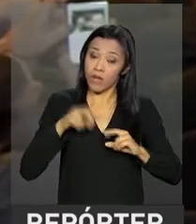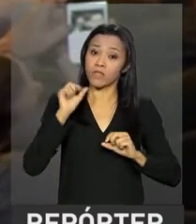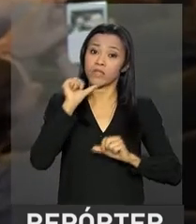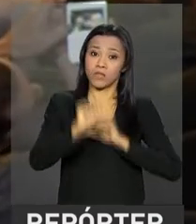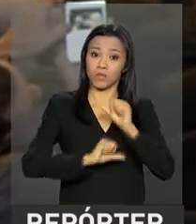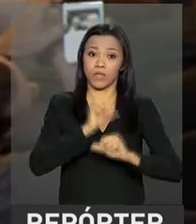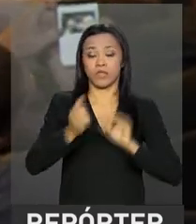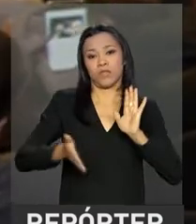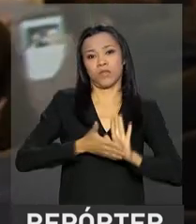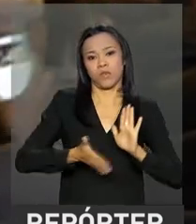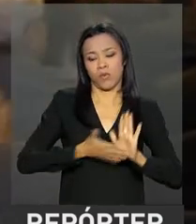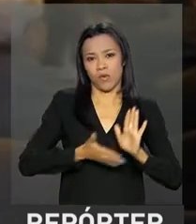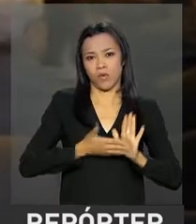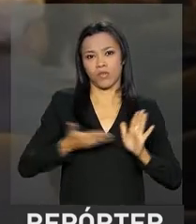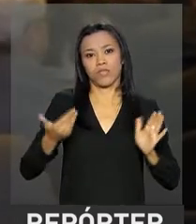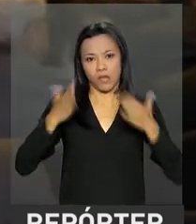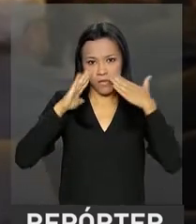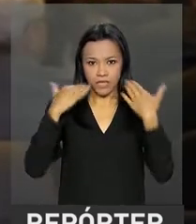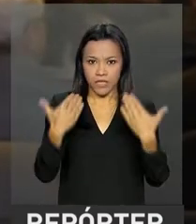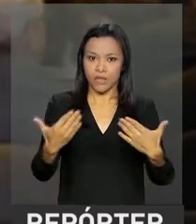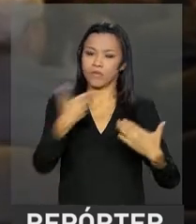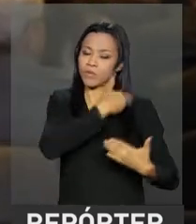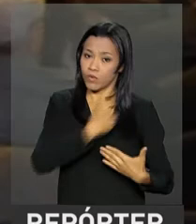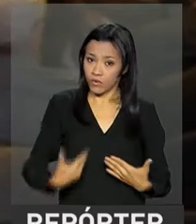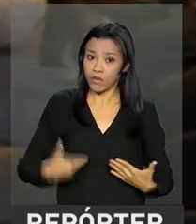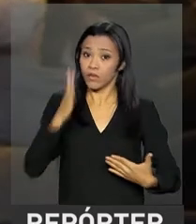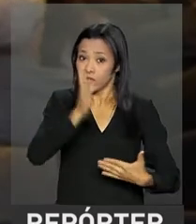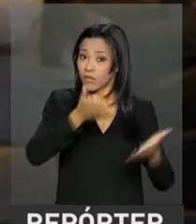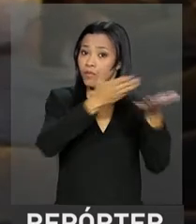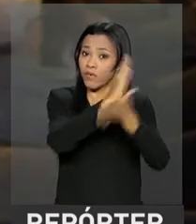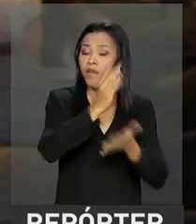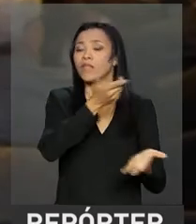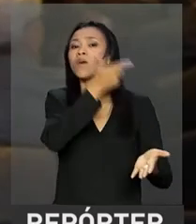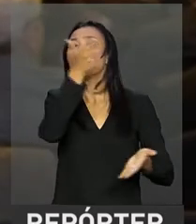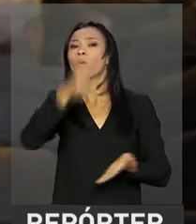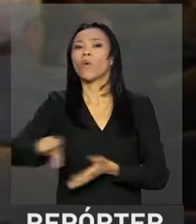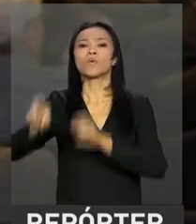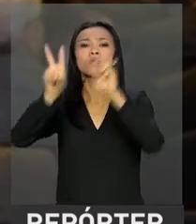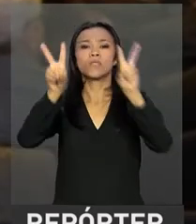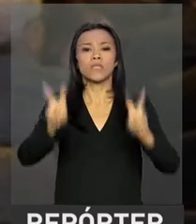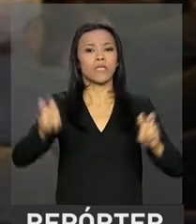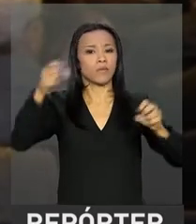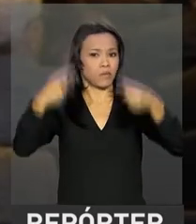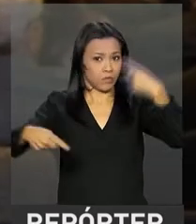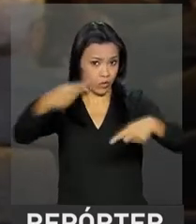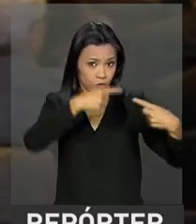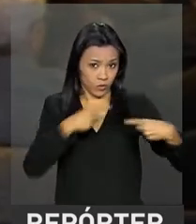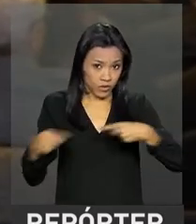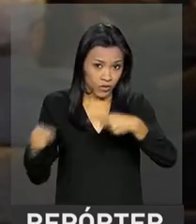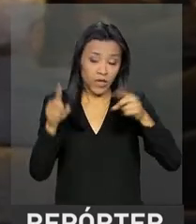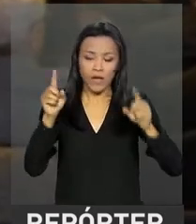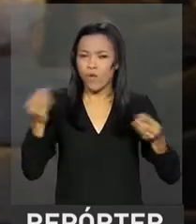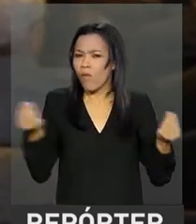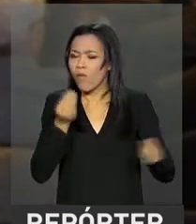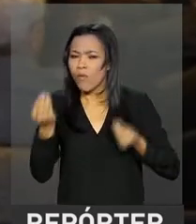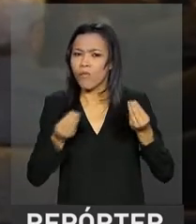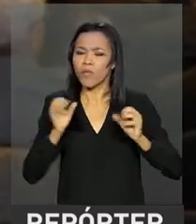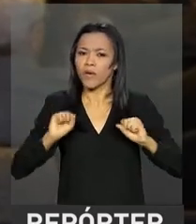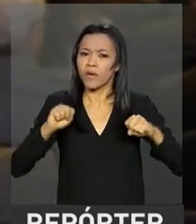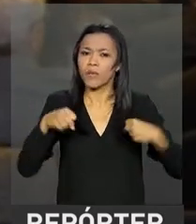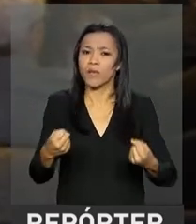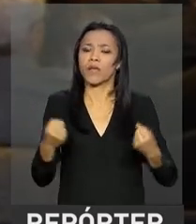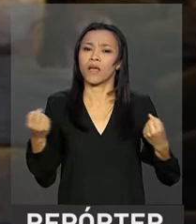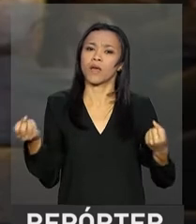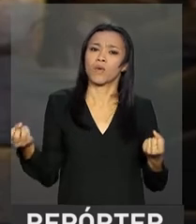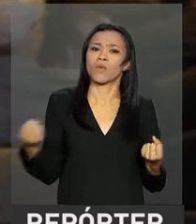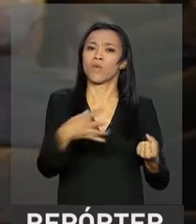propostas pelo governo já aprovadas outro tema em debate será a recuperação e como recuperar inaugurar um novo